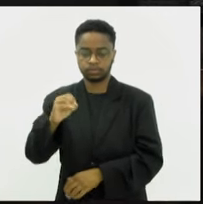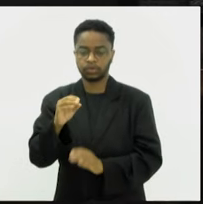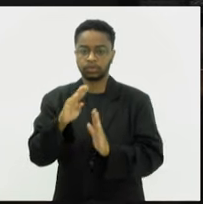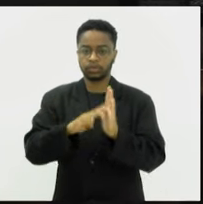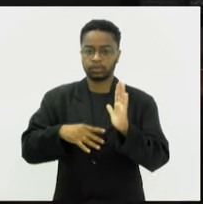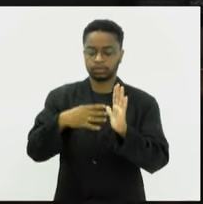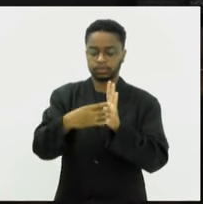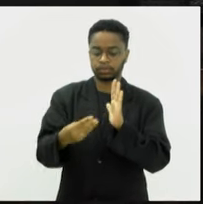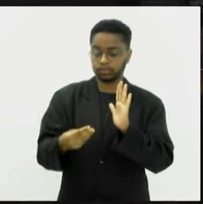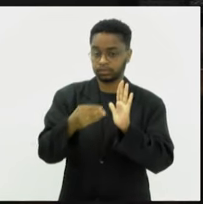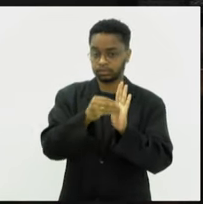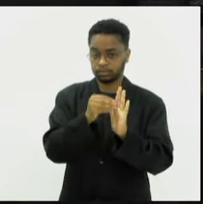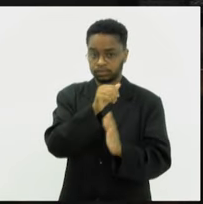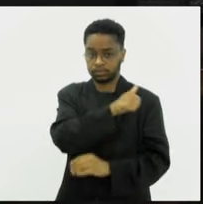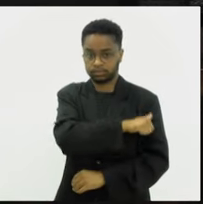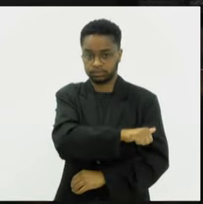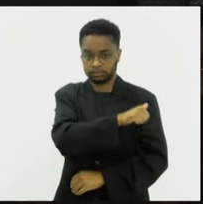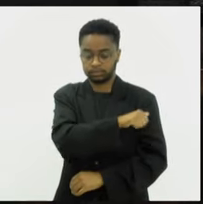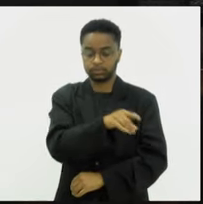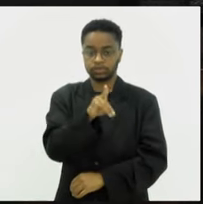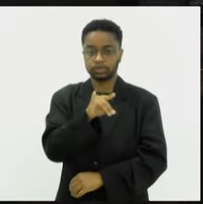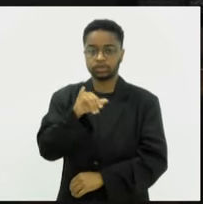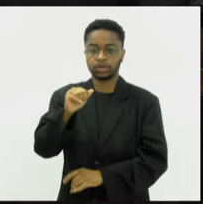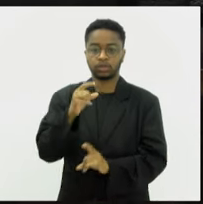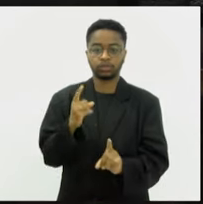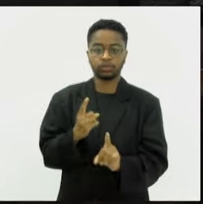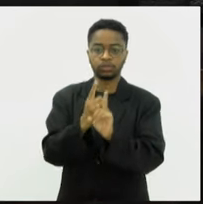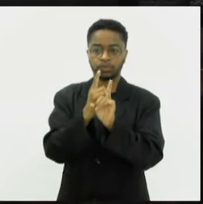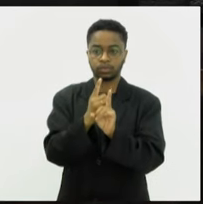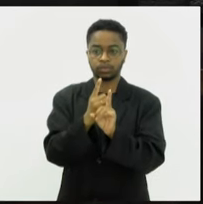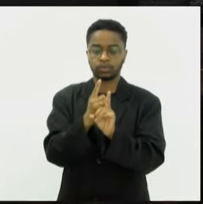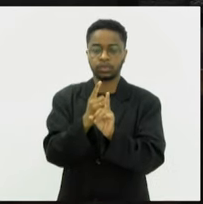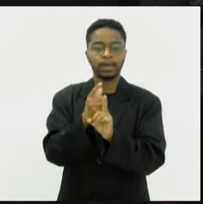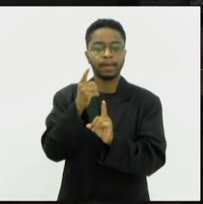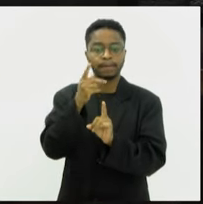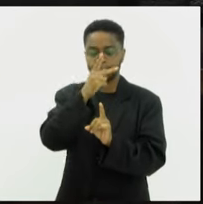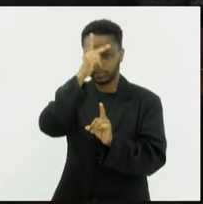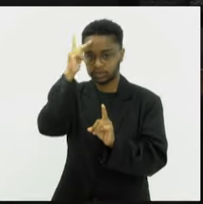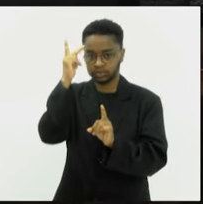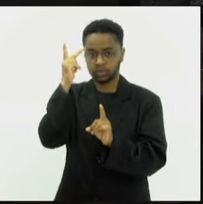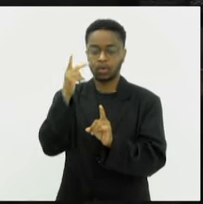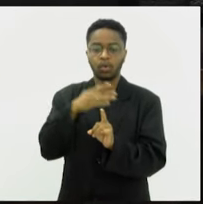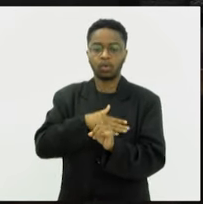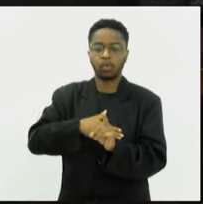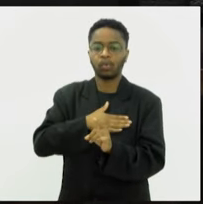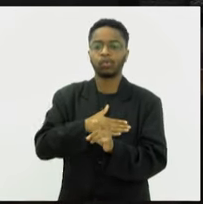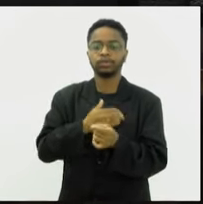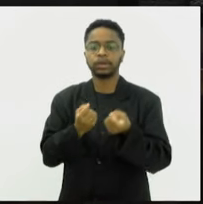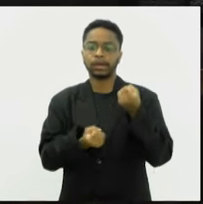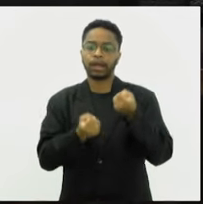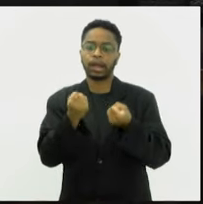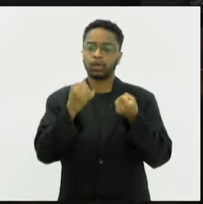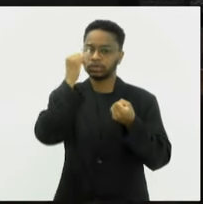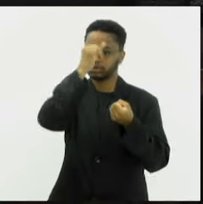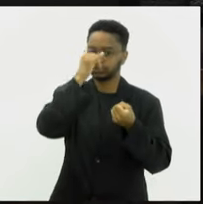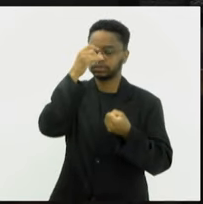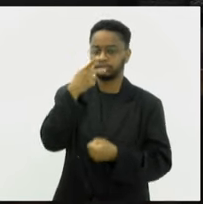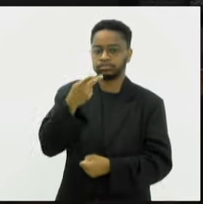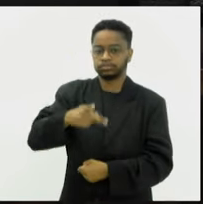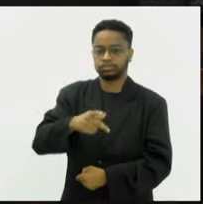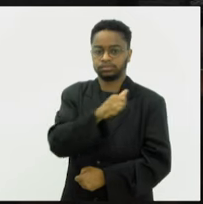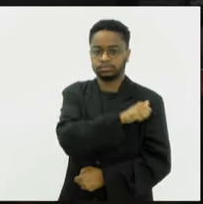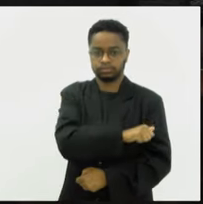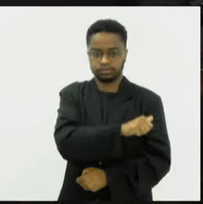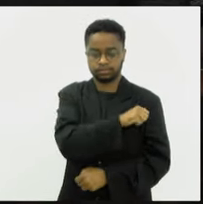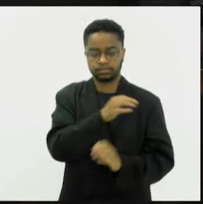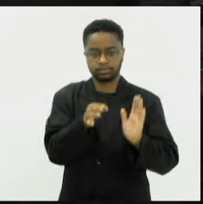Rio de Janeiro o dia do encontro dos colecionadores de carros antigos no âmbito do Estado do Rio de Janeiro. Parecer